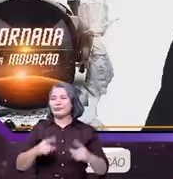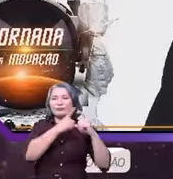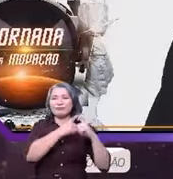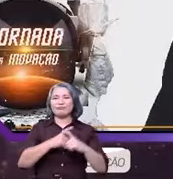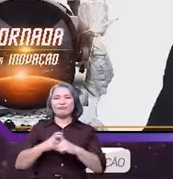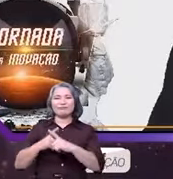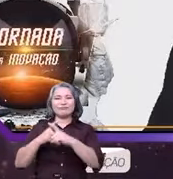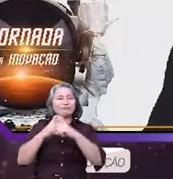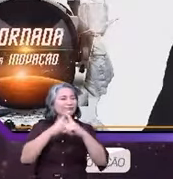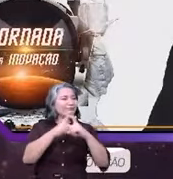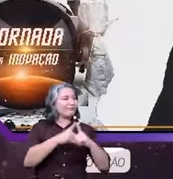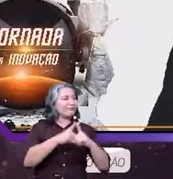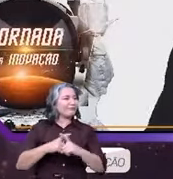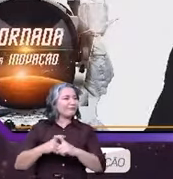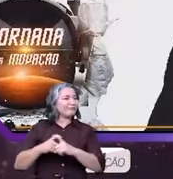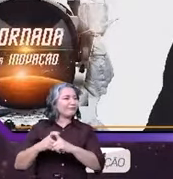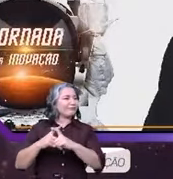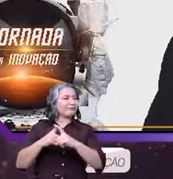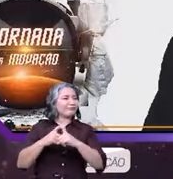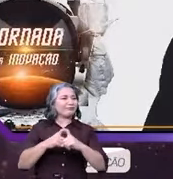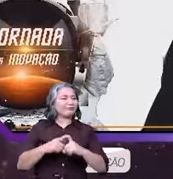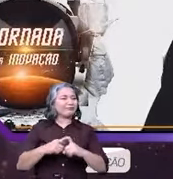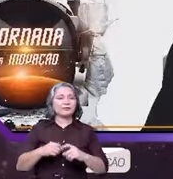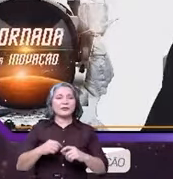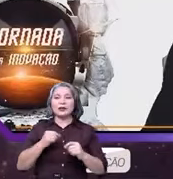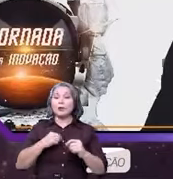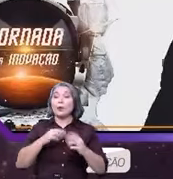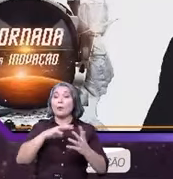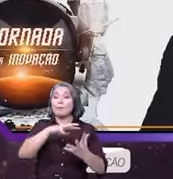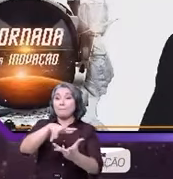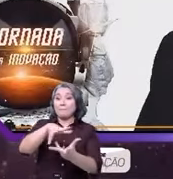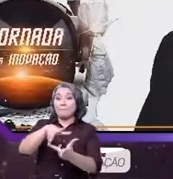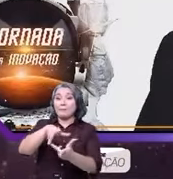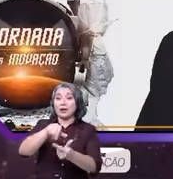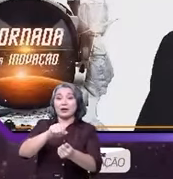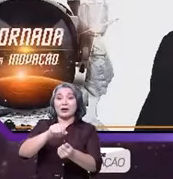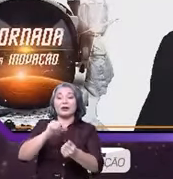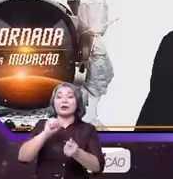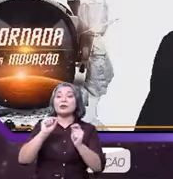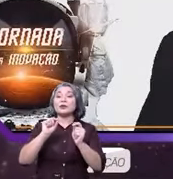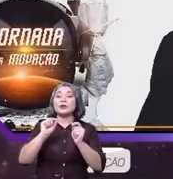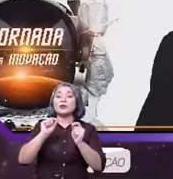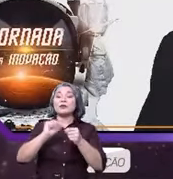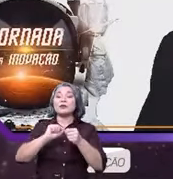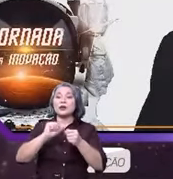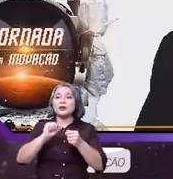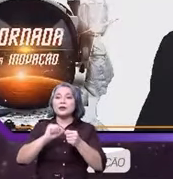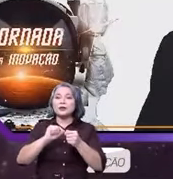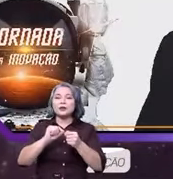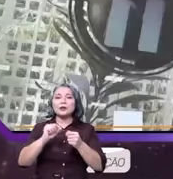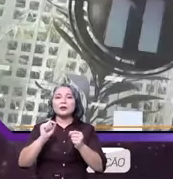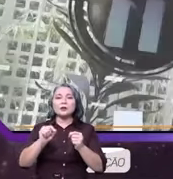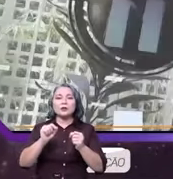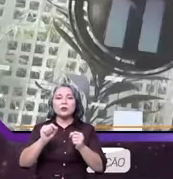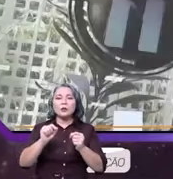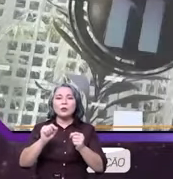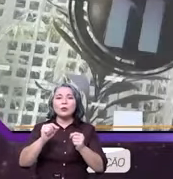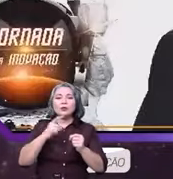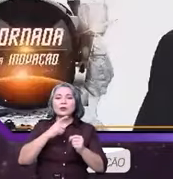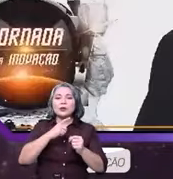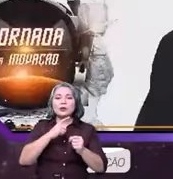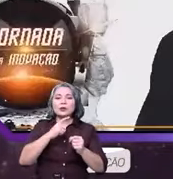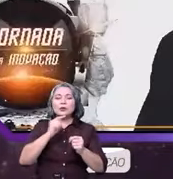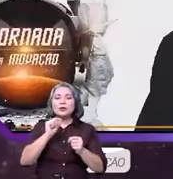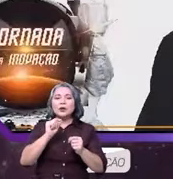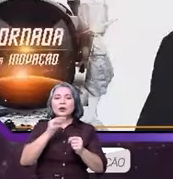um slide, inclusive, com base no mercado estrangeiro, o que denotaria, aparentemente, um desconhecimento do